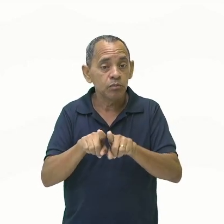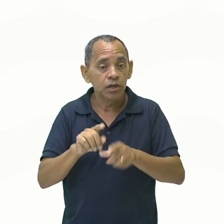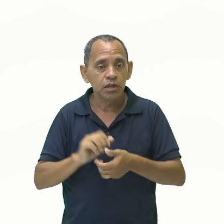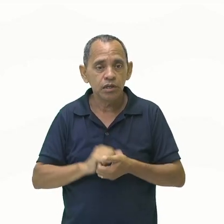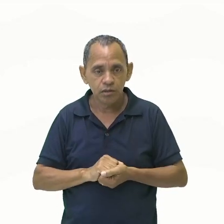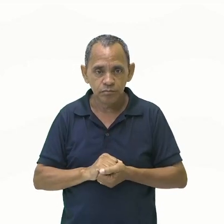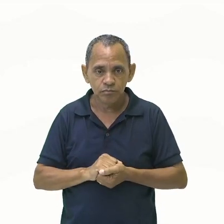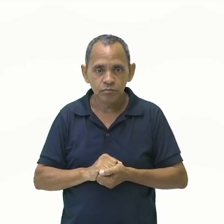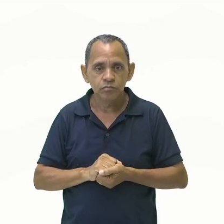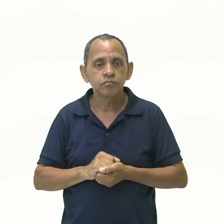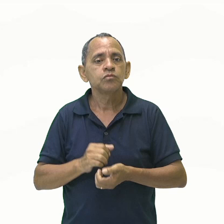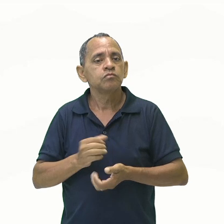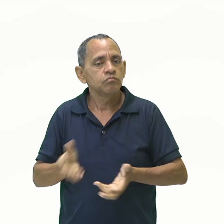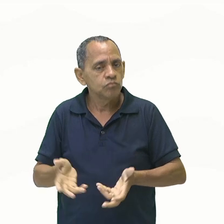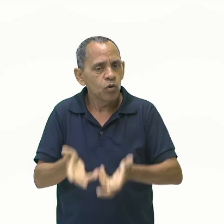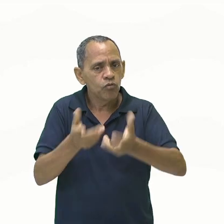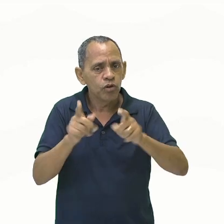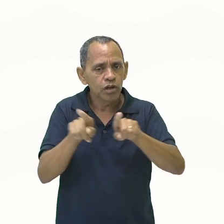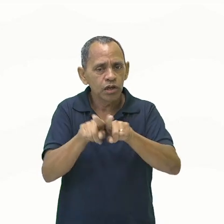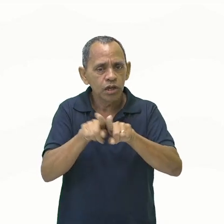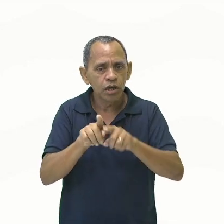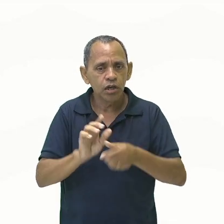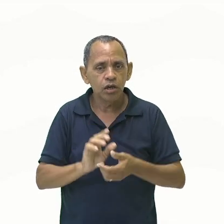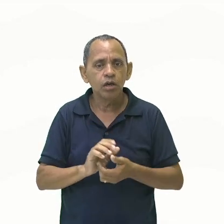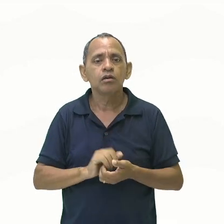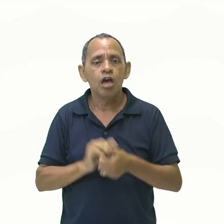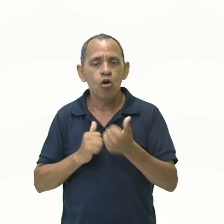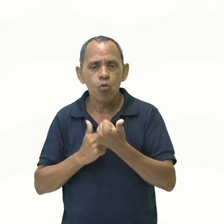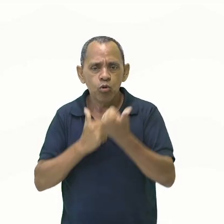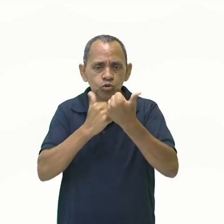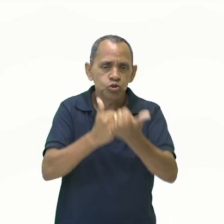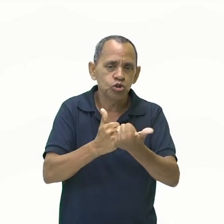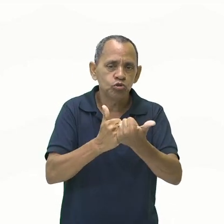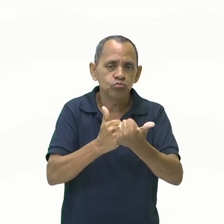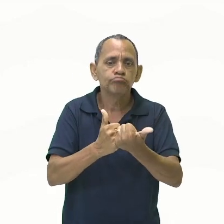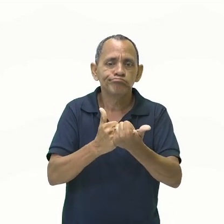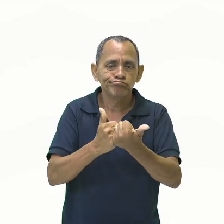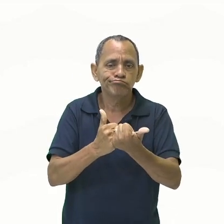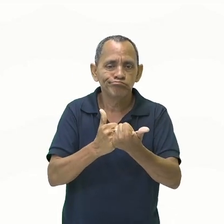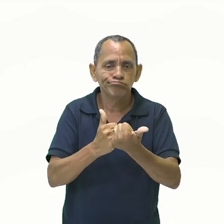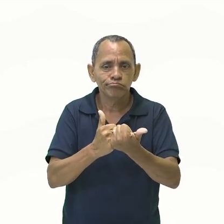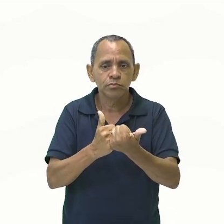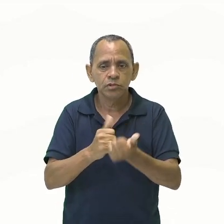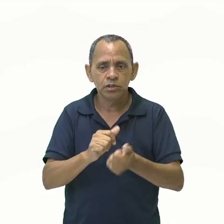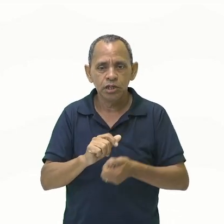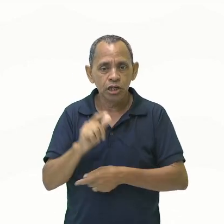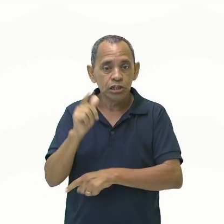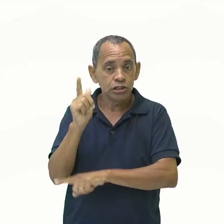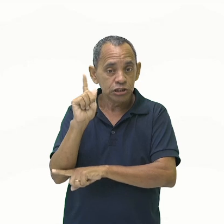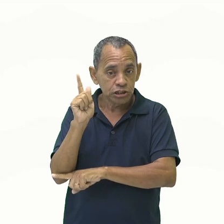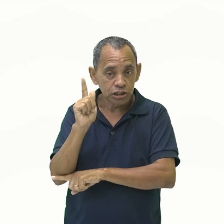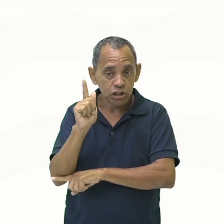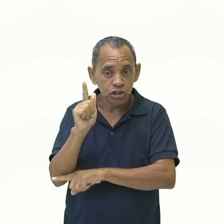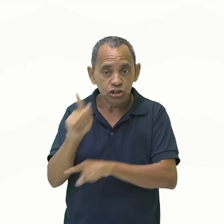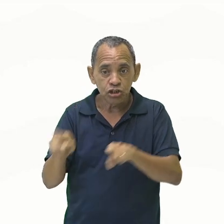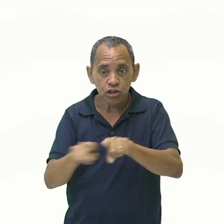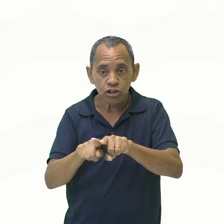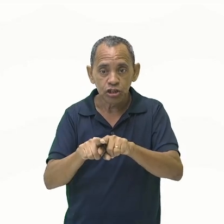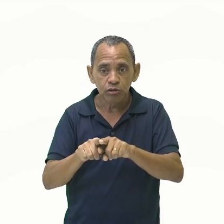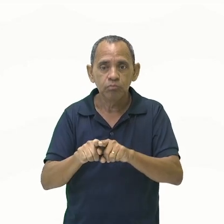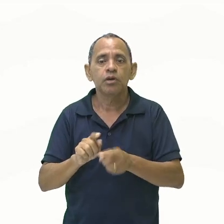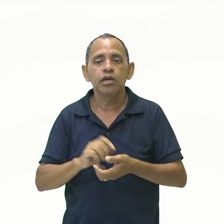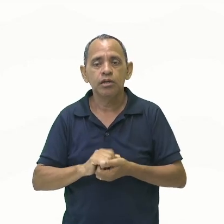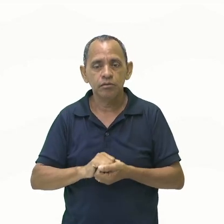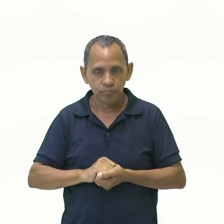dos ecossistemas, tanto marinhos como terrestres, e incentivar a economia sustentável